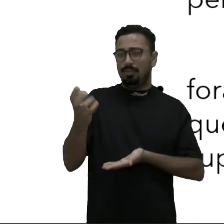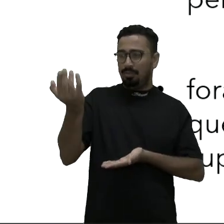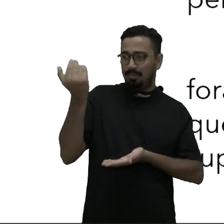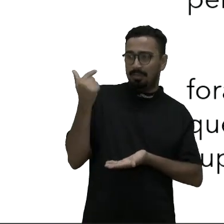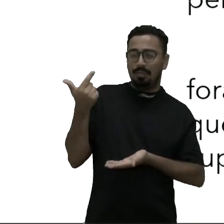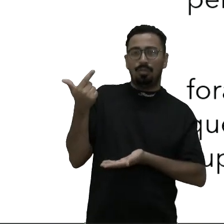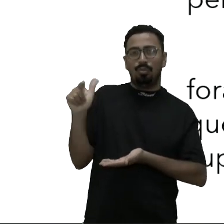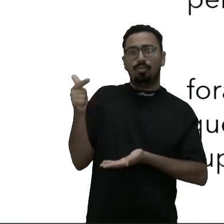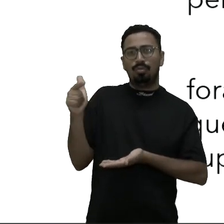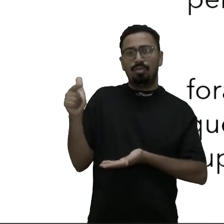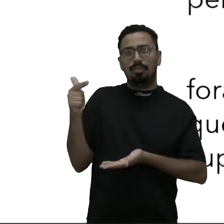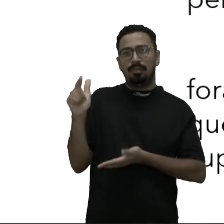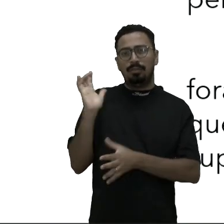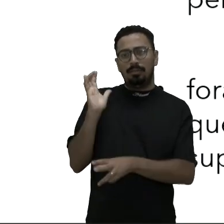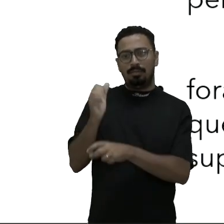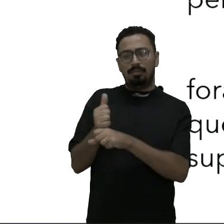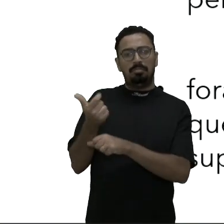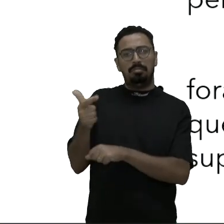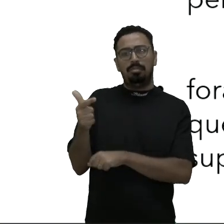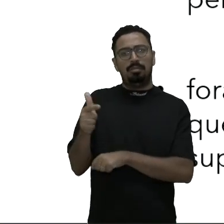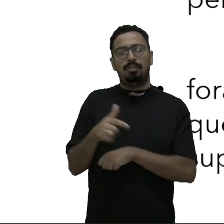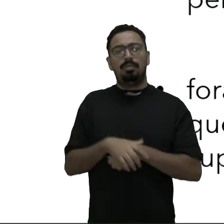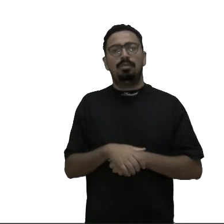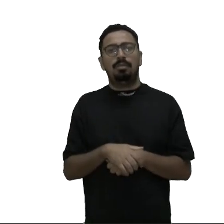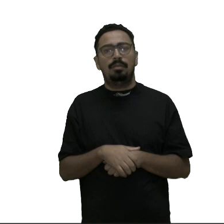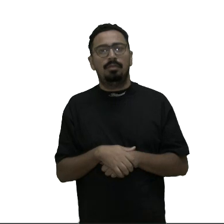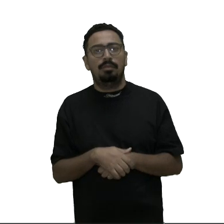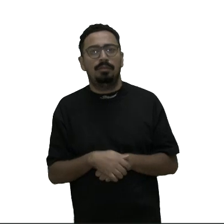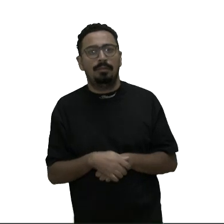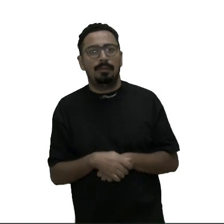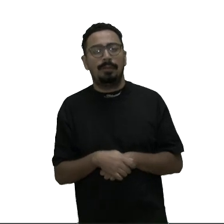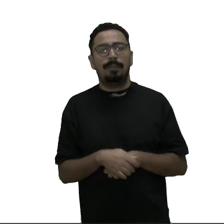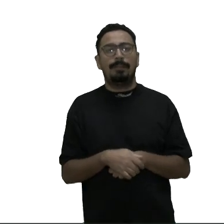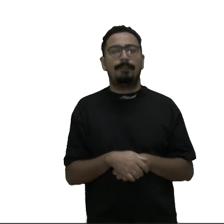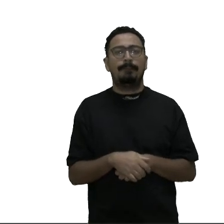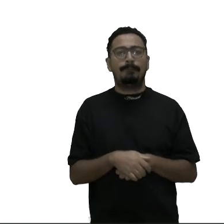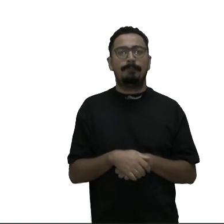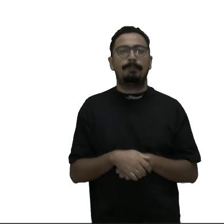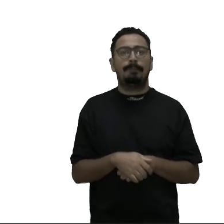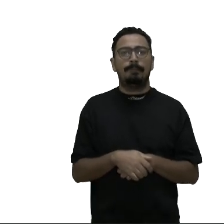25% eram contabilizados. Pode passar, por favor.